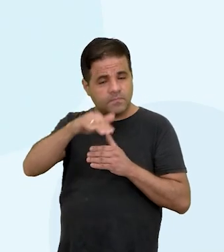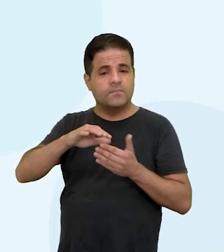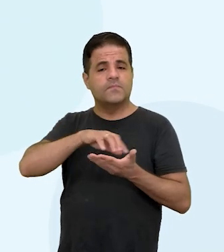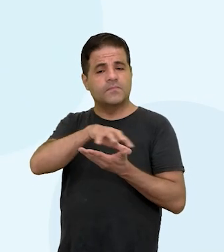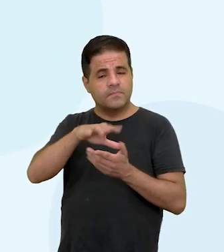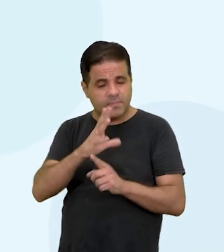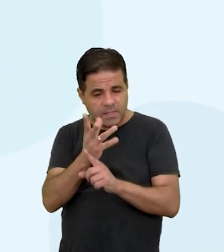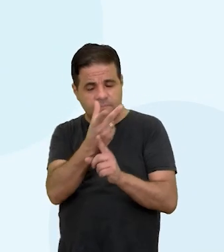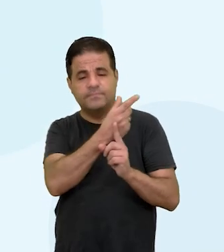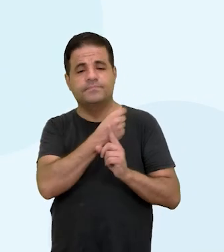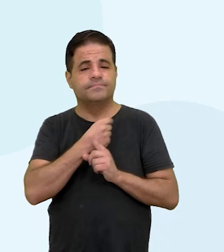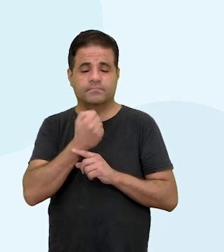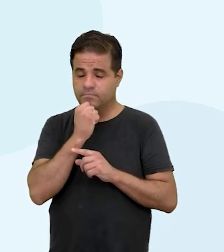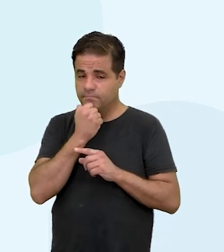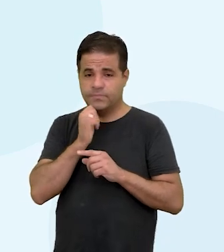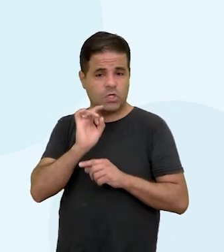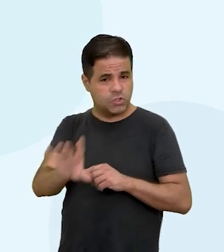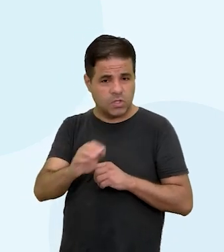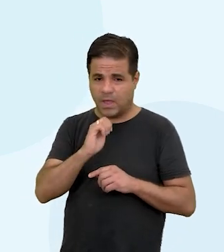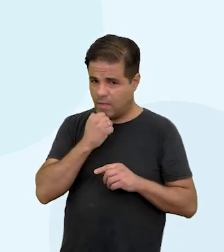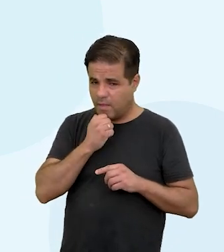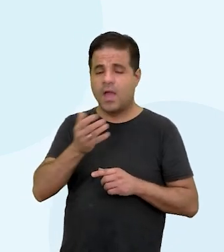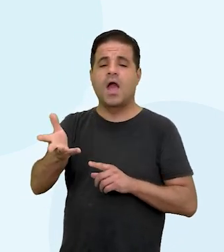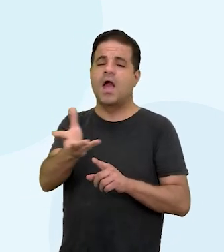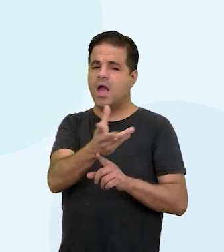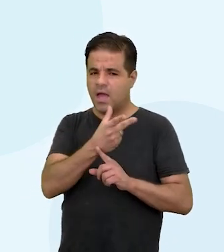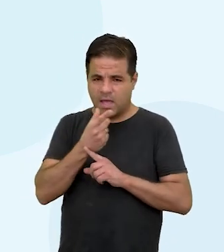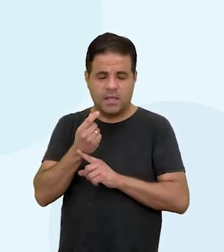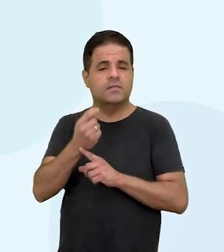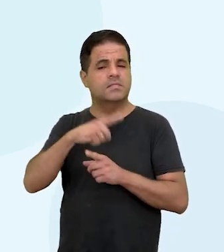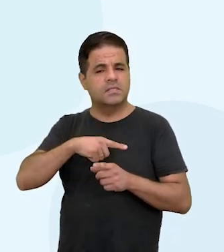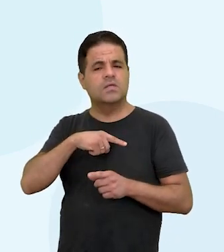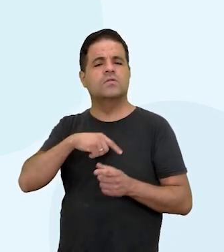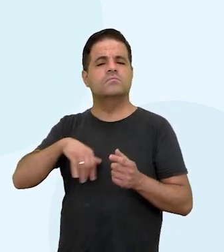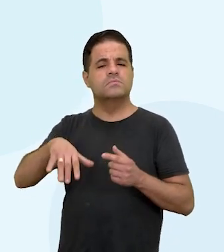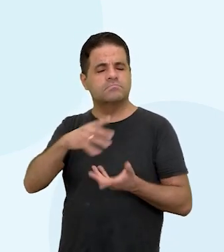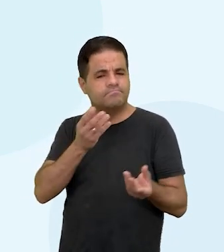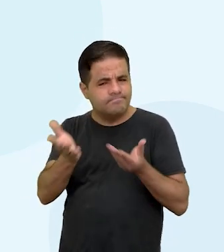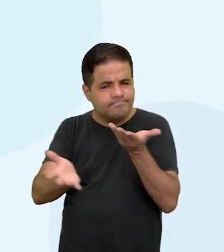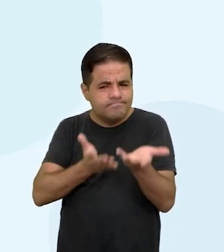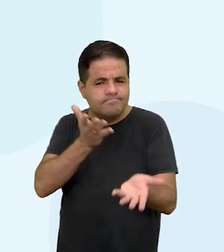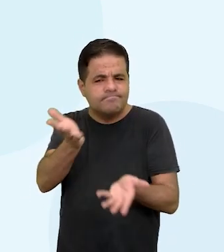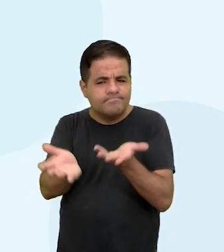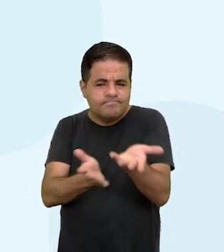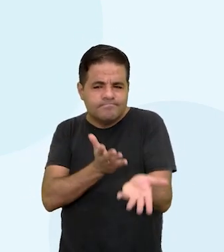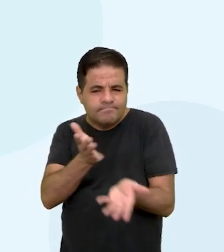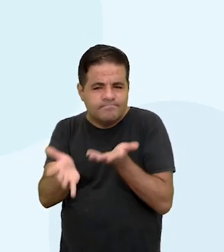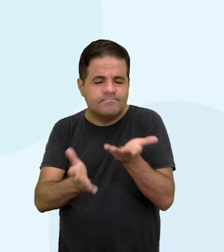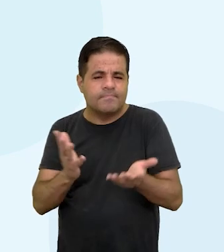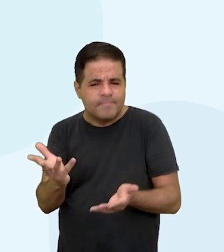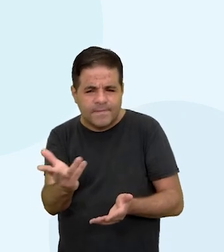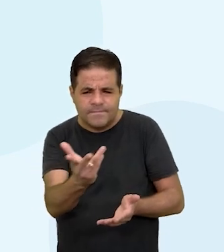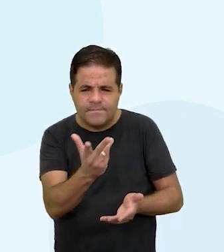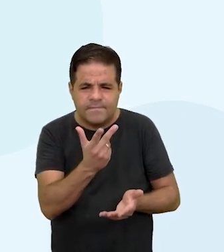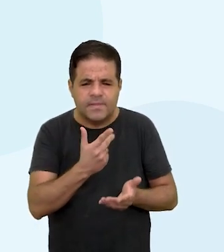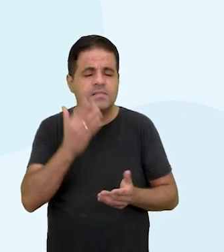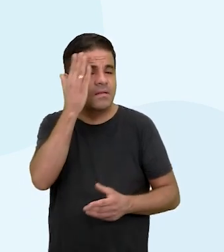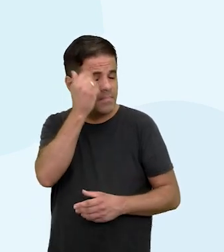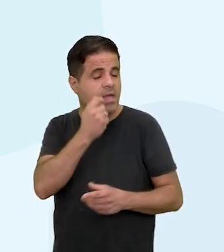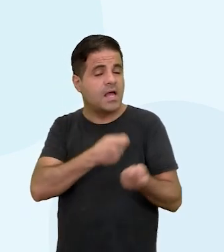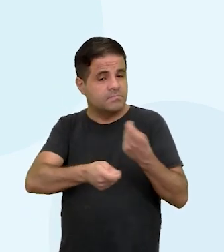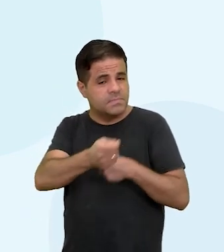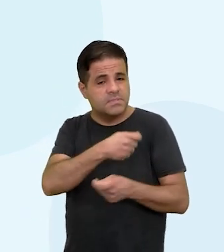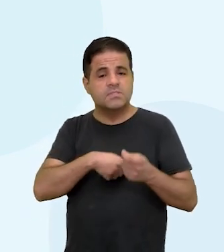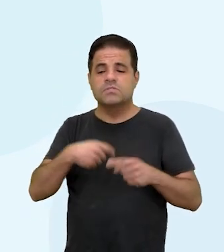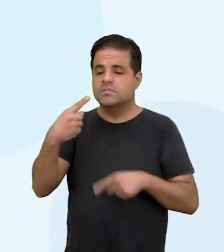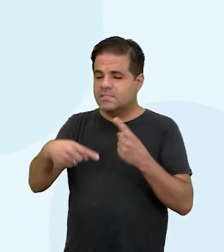ou a ciência, né, porque ela não é só ciência, é uma arte, porque você tem que ter ali toda aquela malemolência para poder administrar tudo isso,